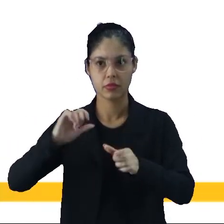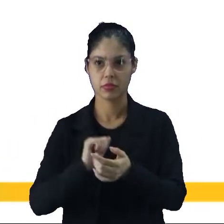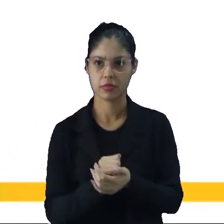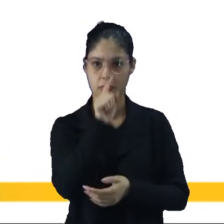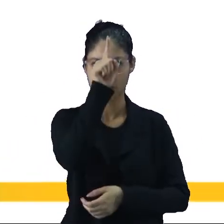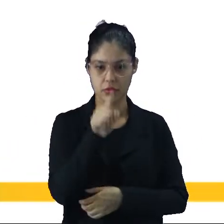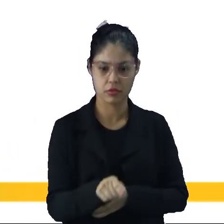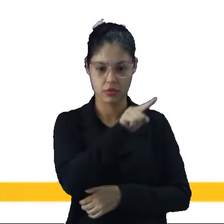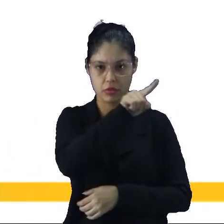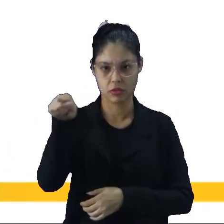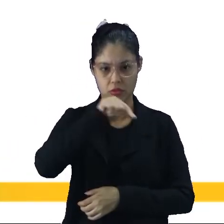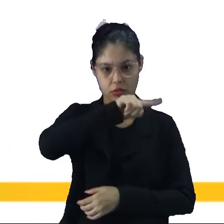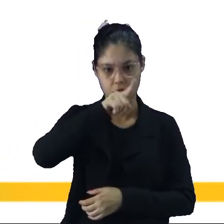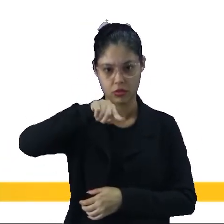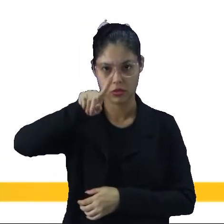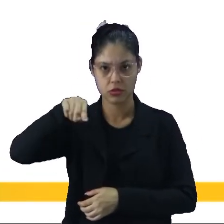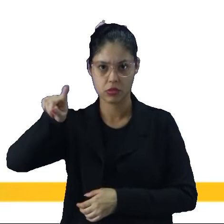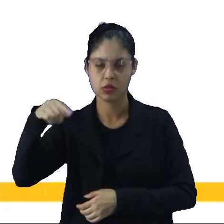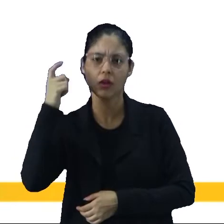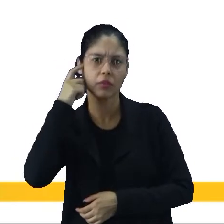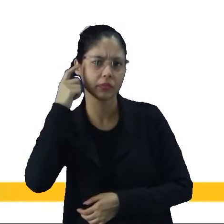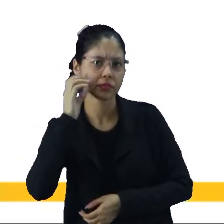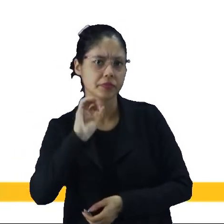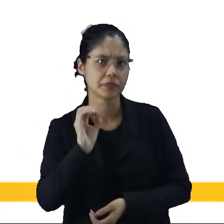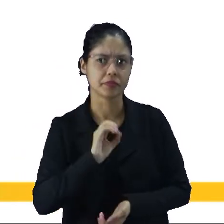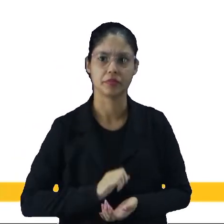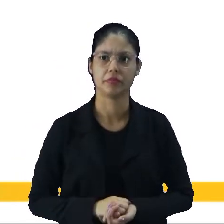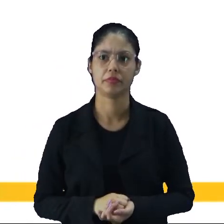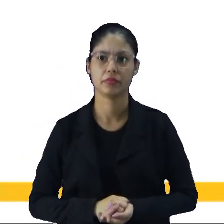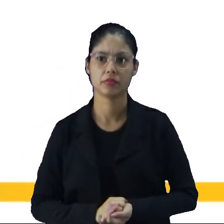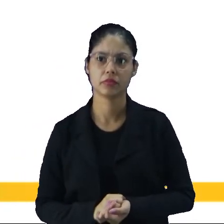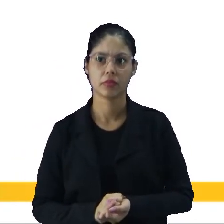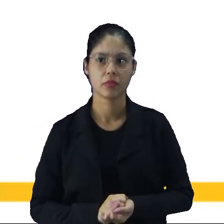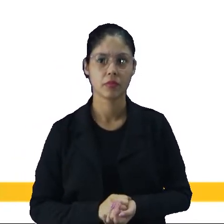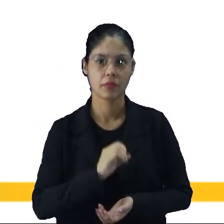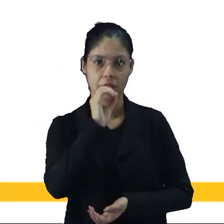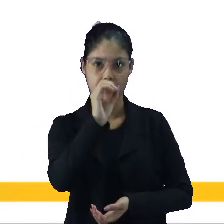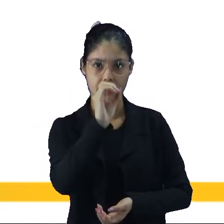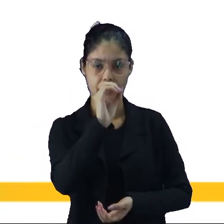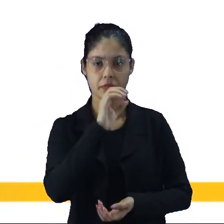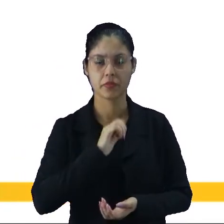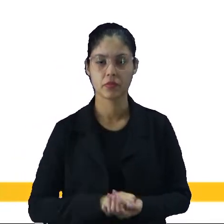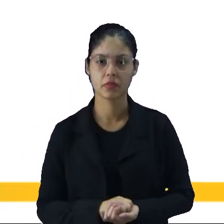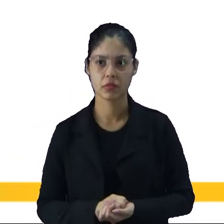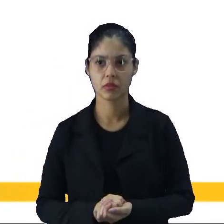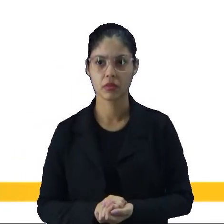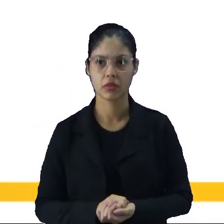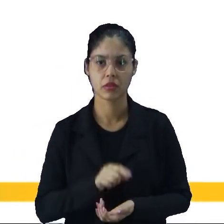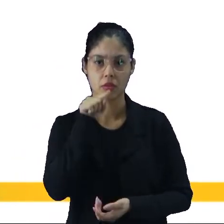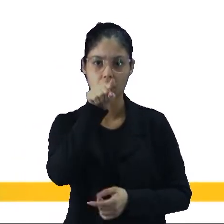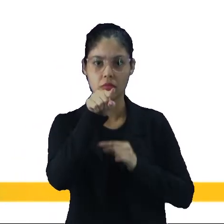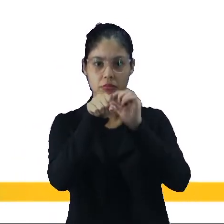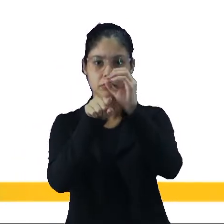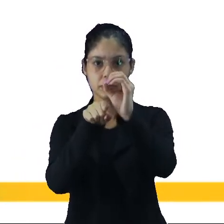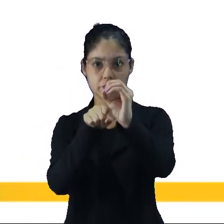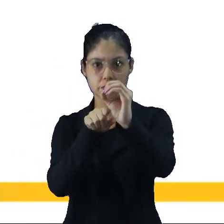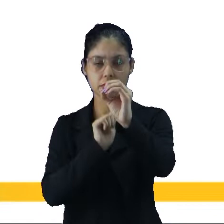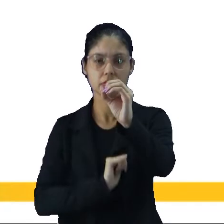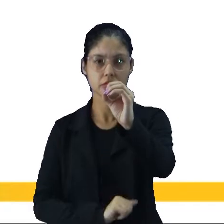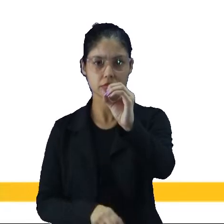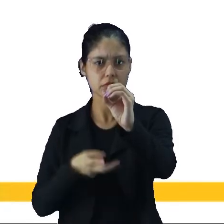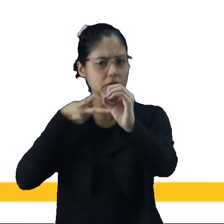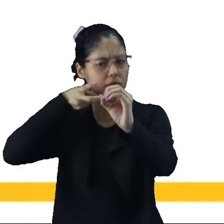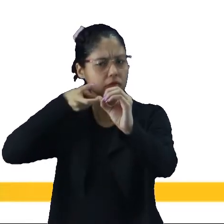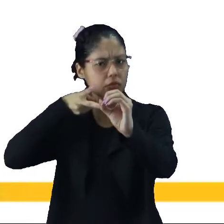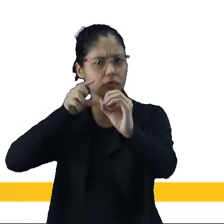tem esse comportamento aqui, ó. Mas vamos começar a pensar aqui no zero. Seno de zero é zero, então ela vai começar aqui. Você percebe